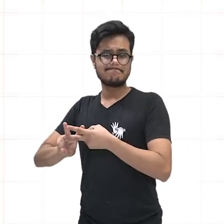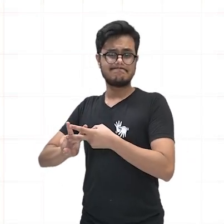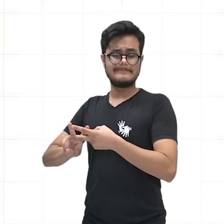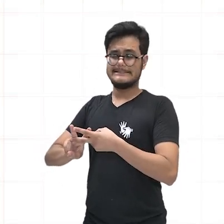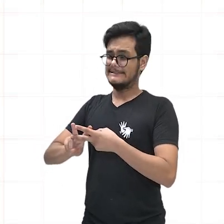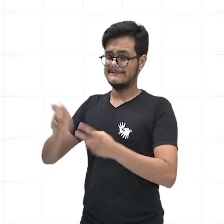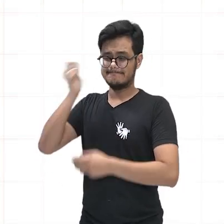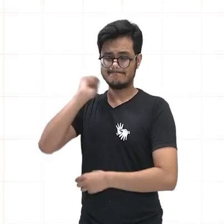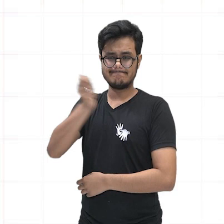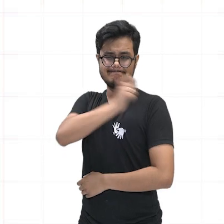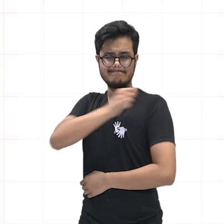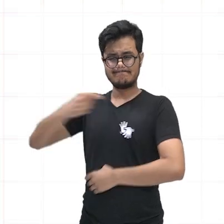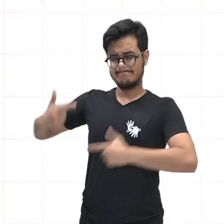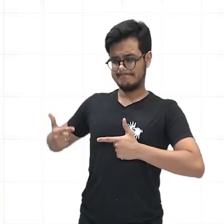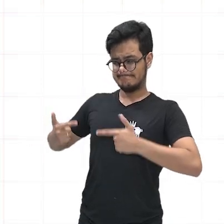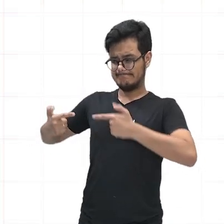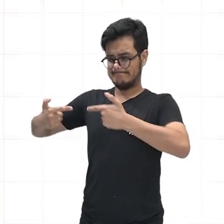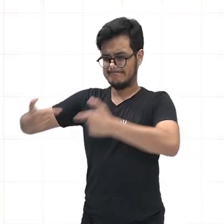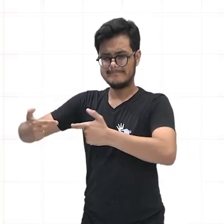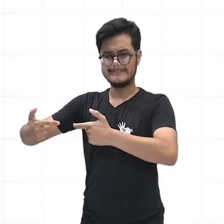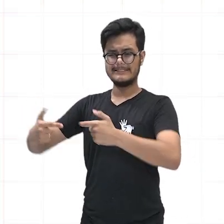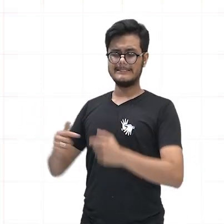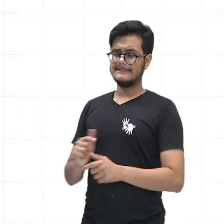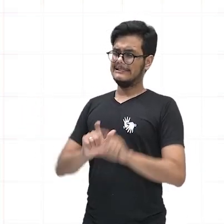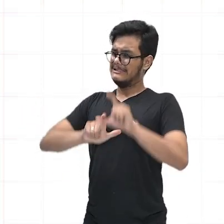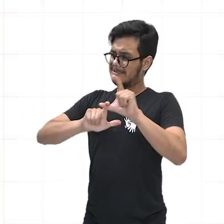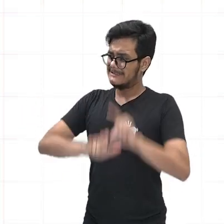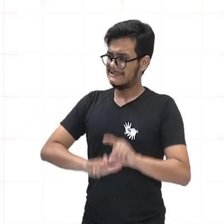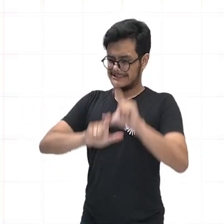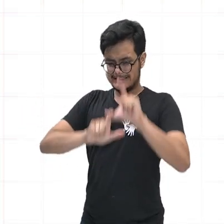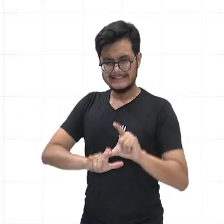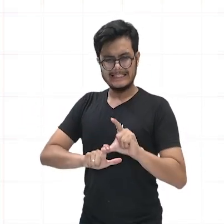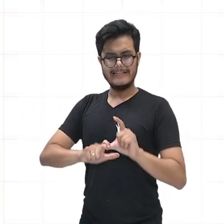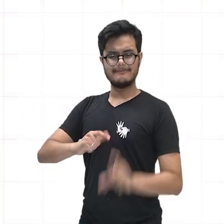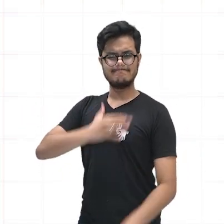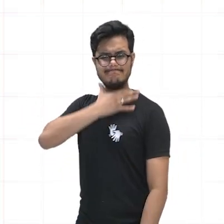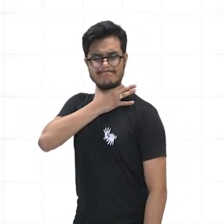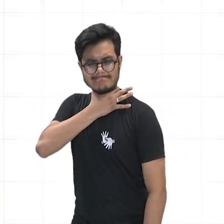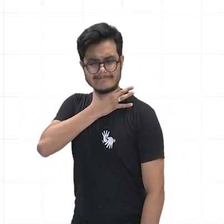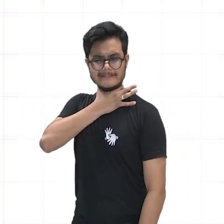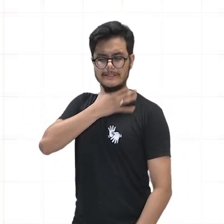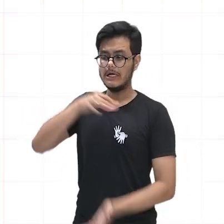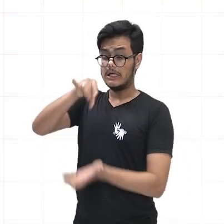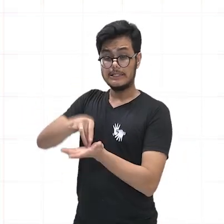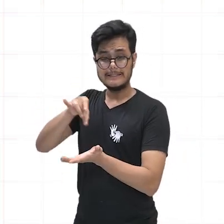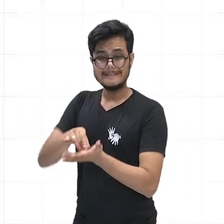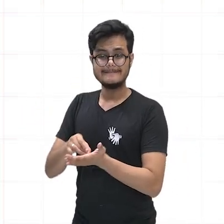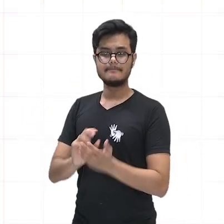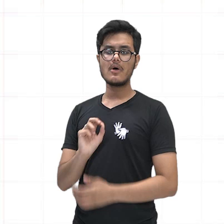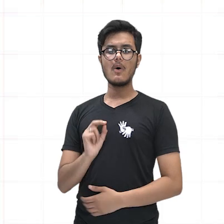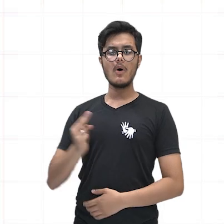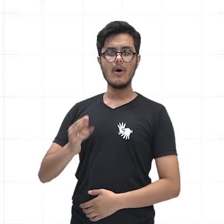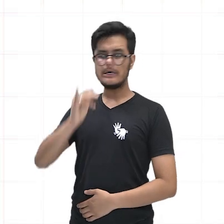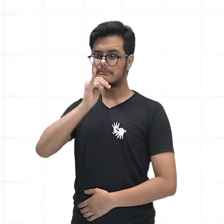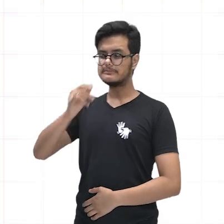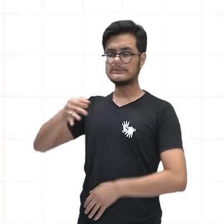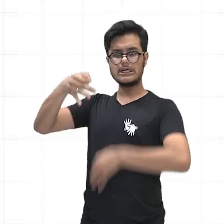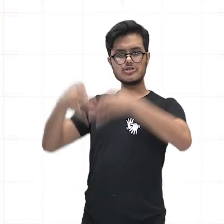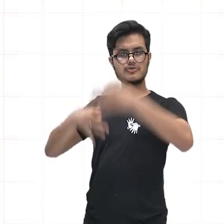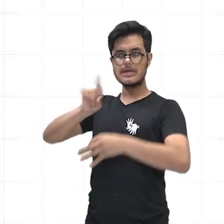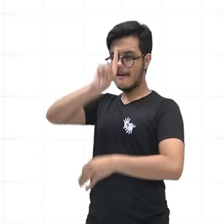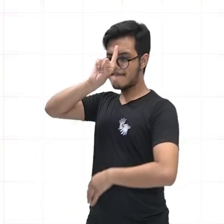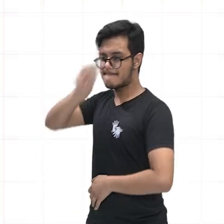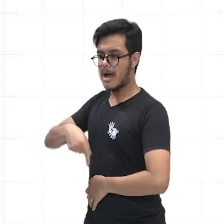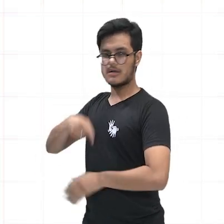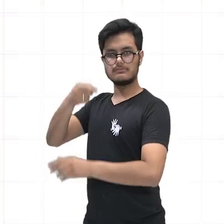que não conseguiam saldar as suas dívidas ou que tinham sido sido condenadas pela justiça